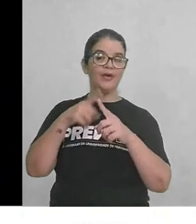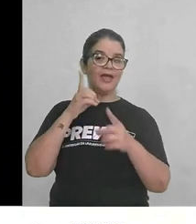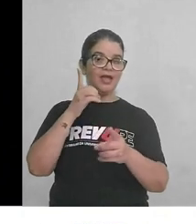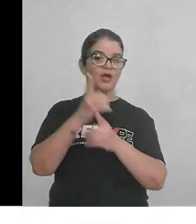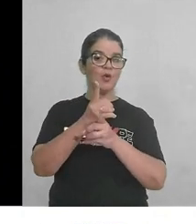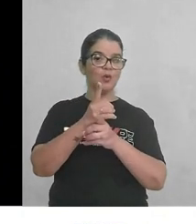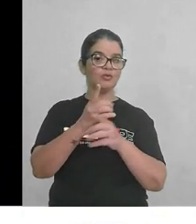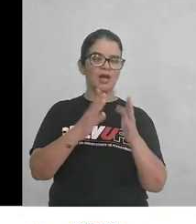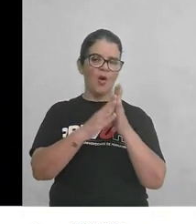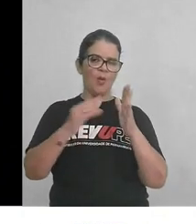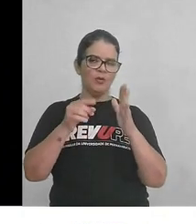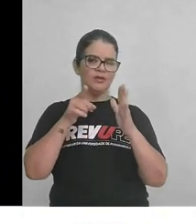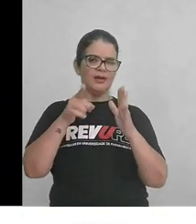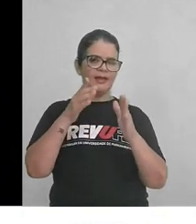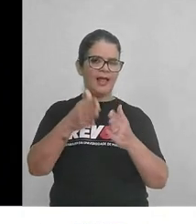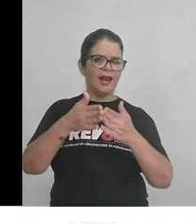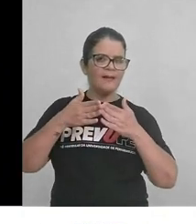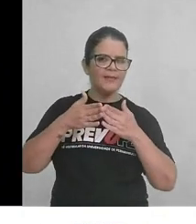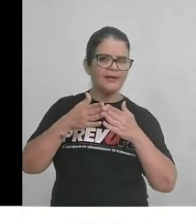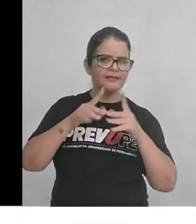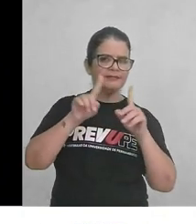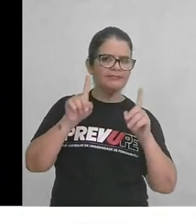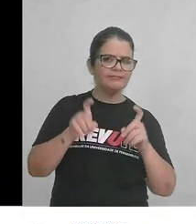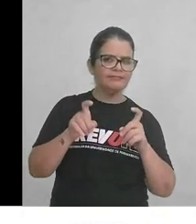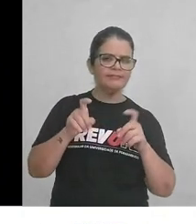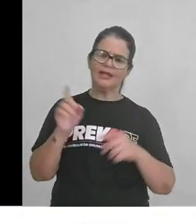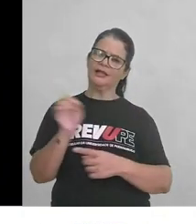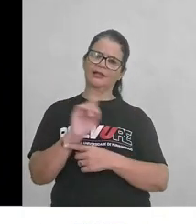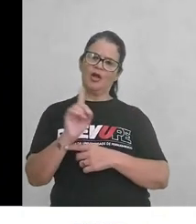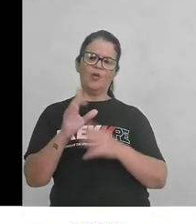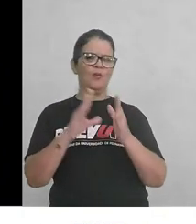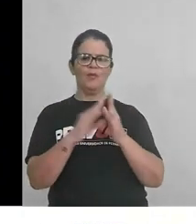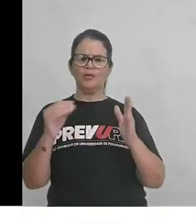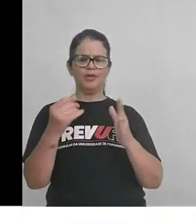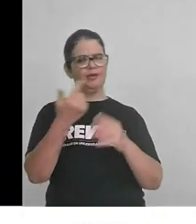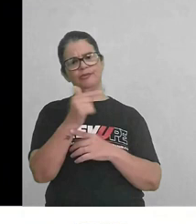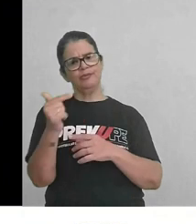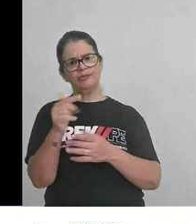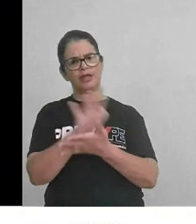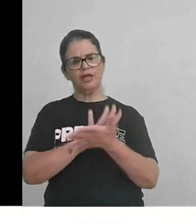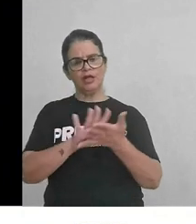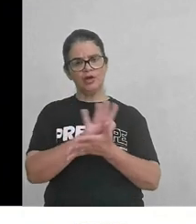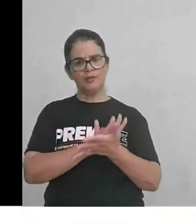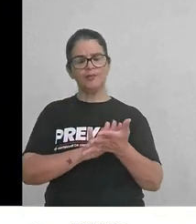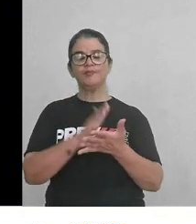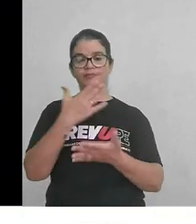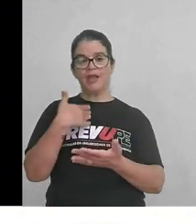modelo, né? Acredita ser impossível fazer a chave da felicidade?